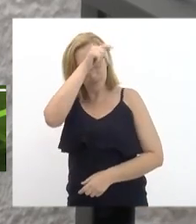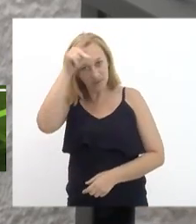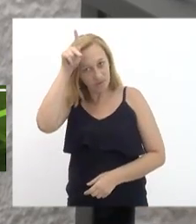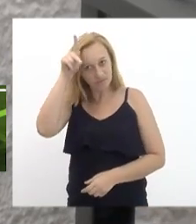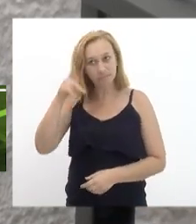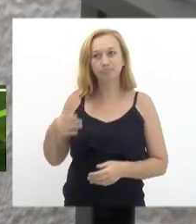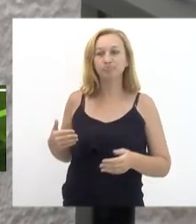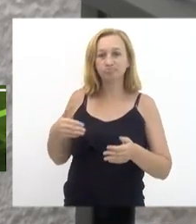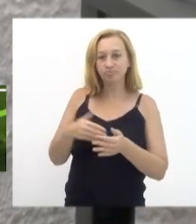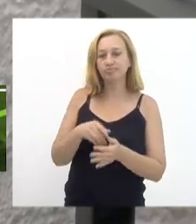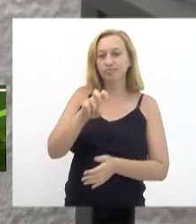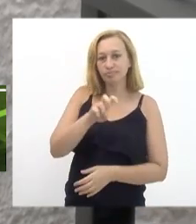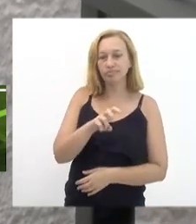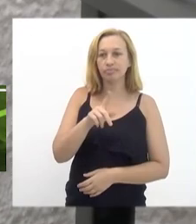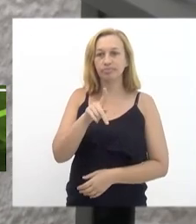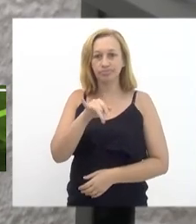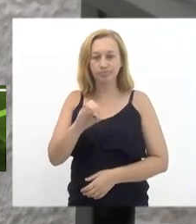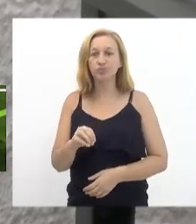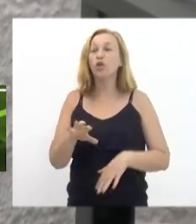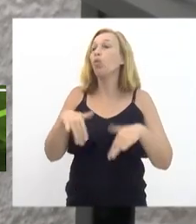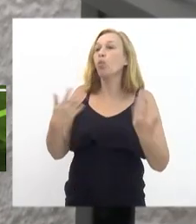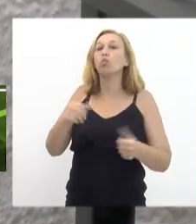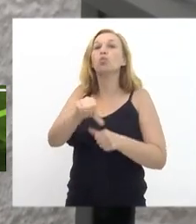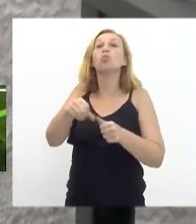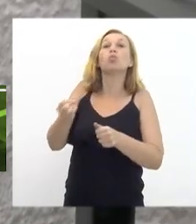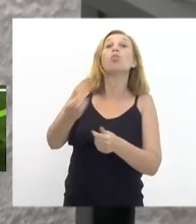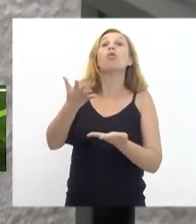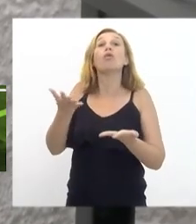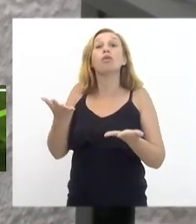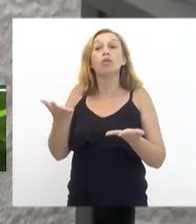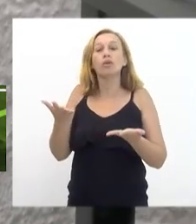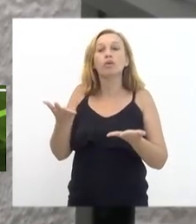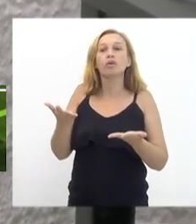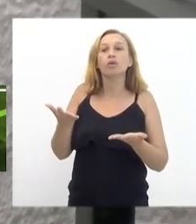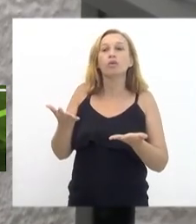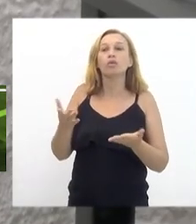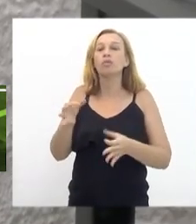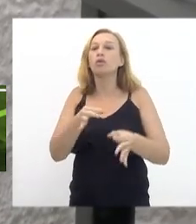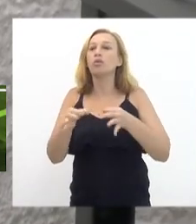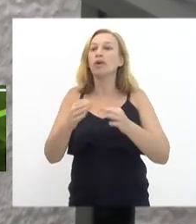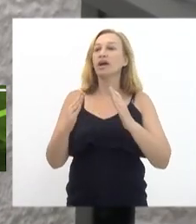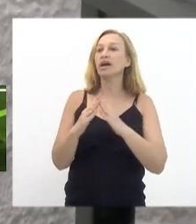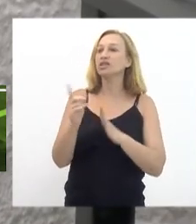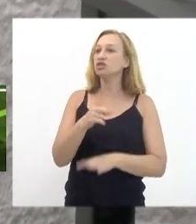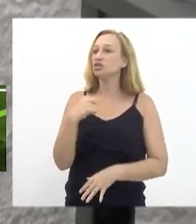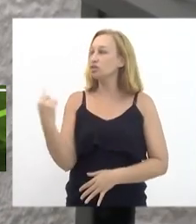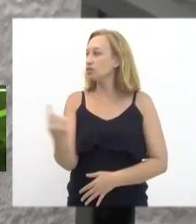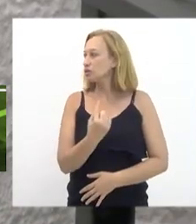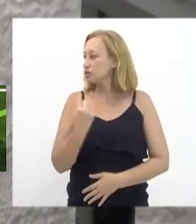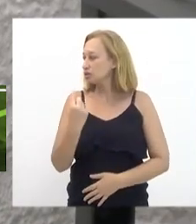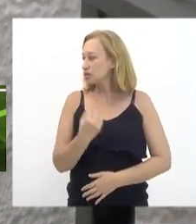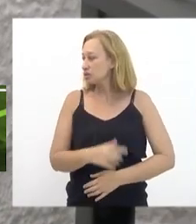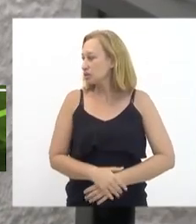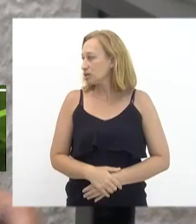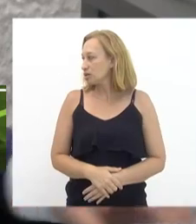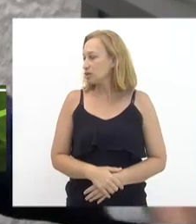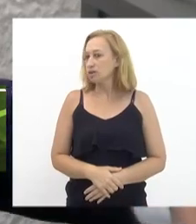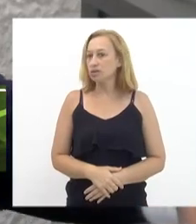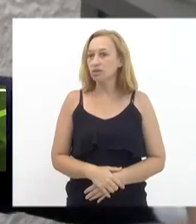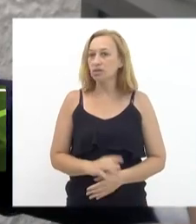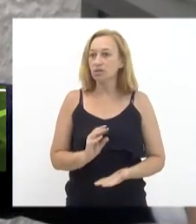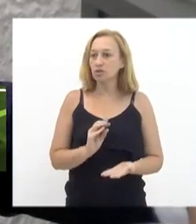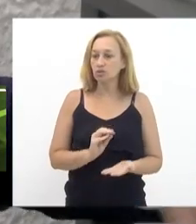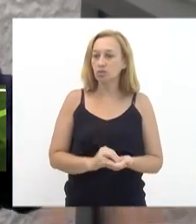gabarito até cinco quilos Qual é a Inovação e no programa casa da gente que nós agora por falta de